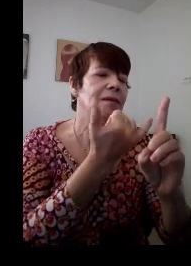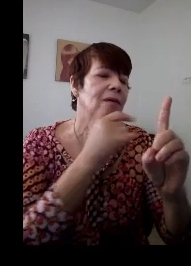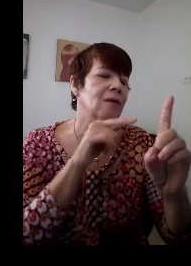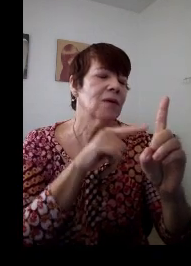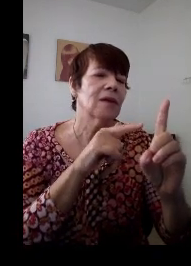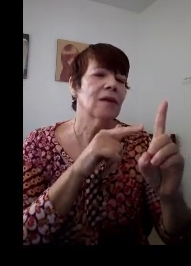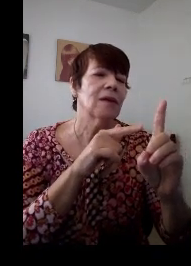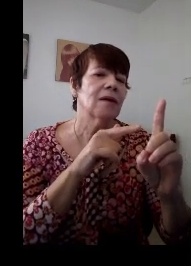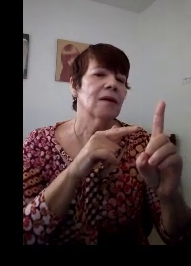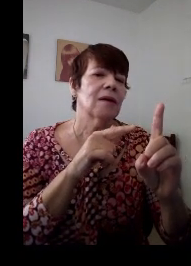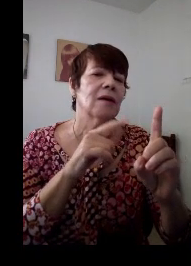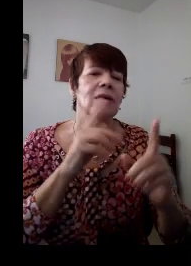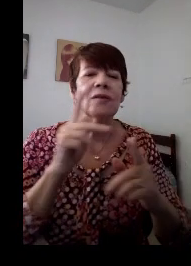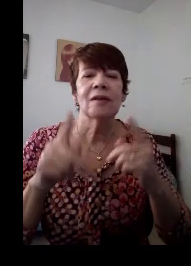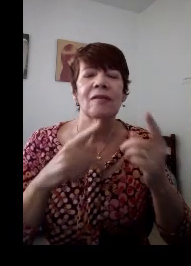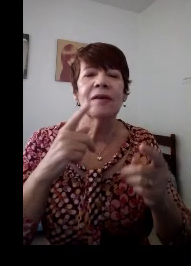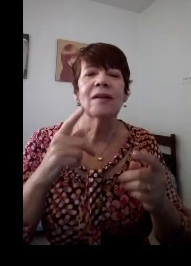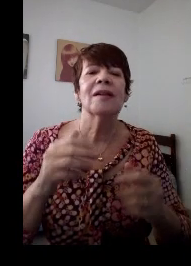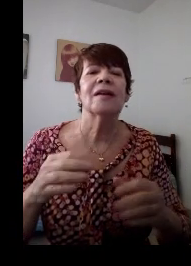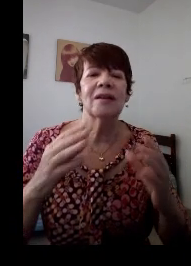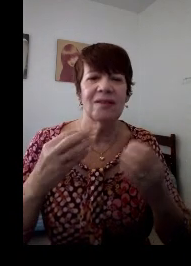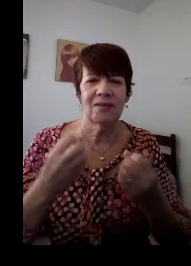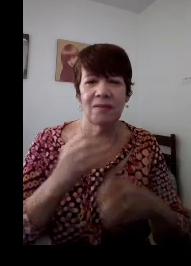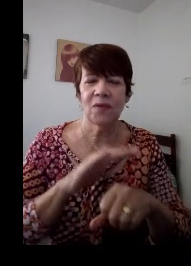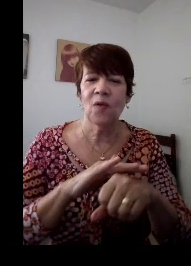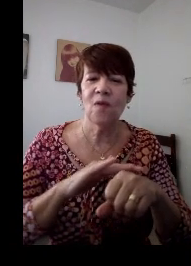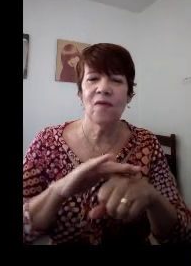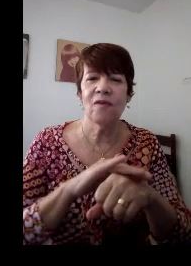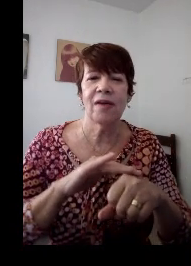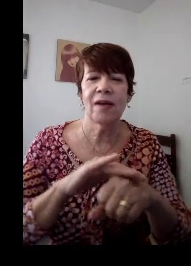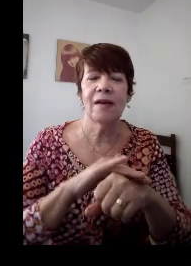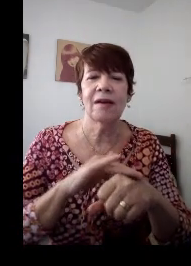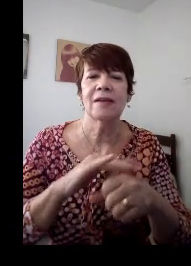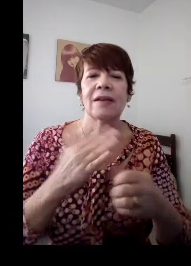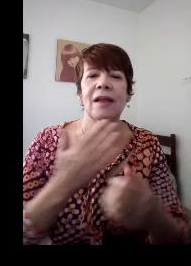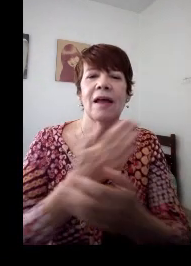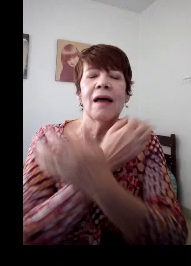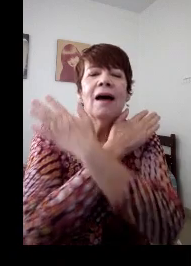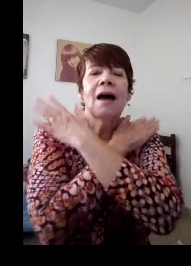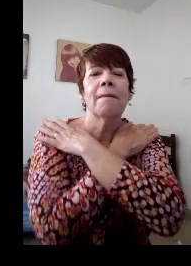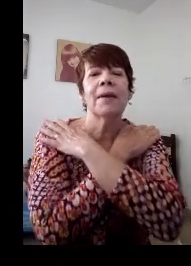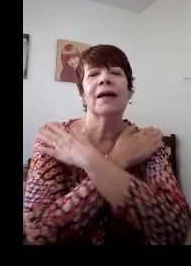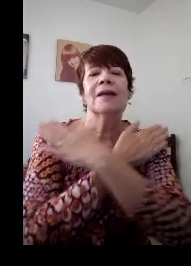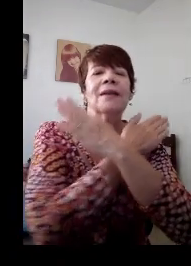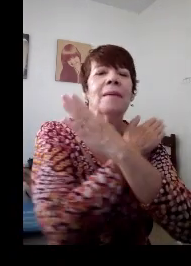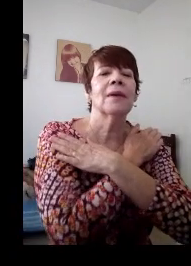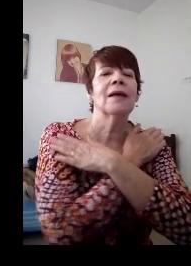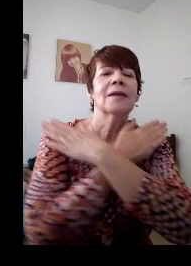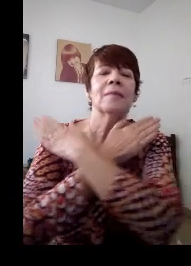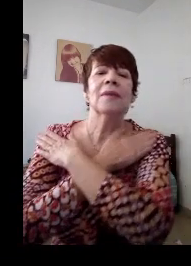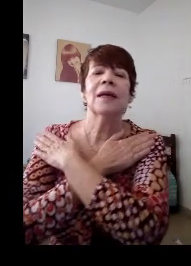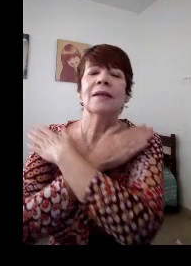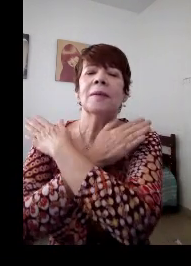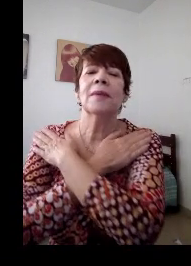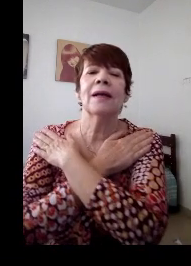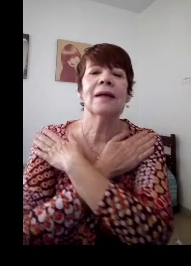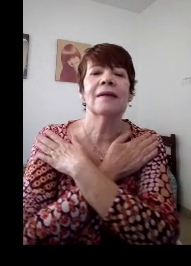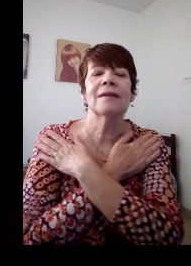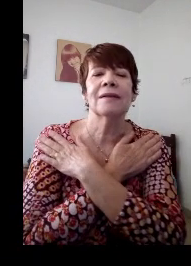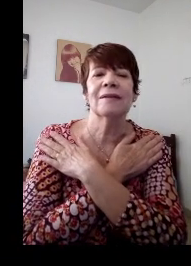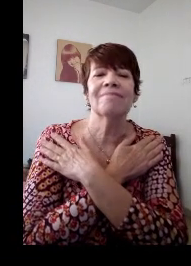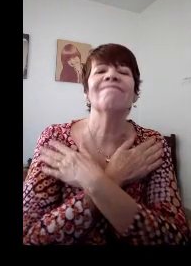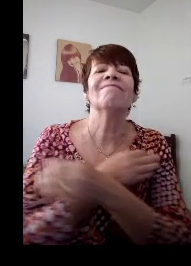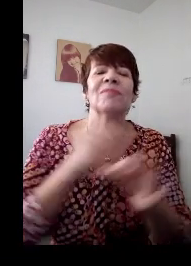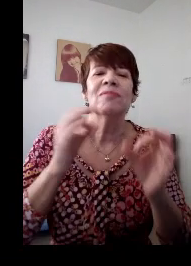José abraça, aceita o perdão dos irmãos. E então é dessa forma